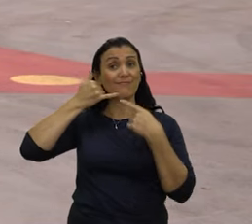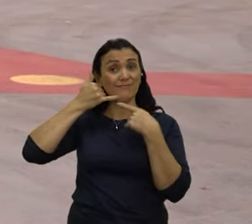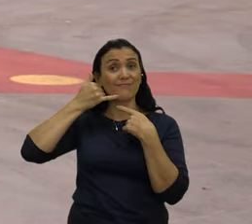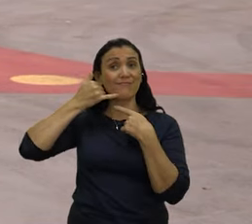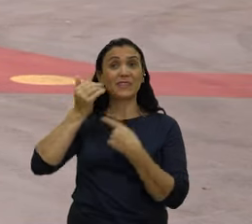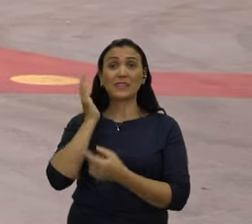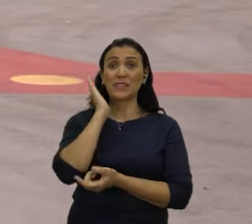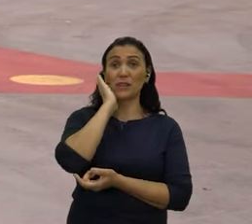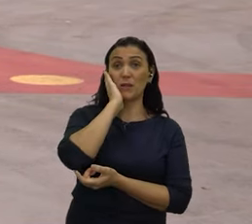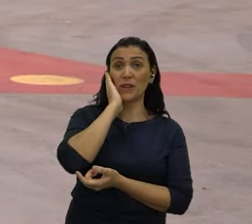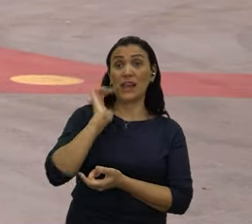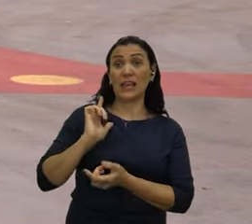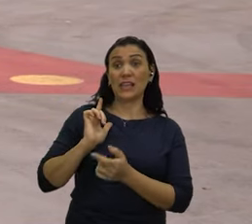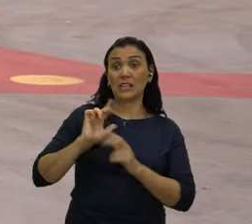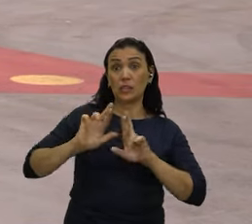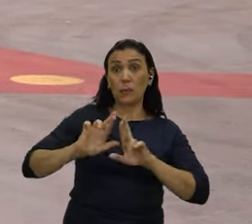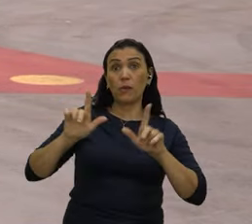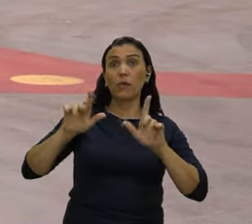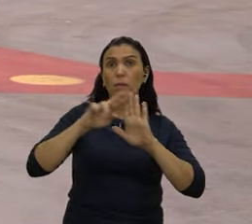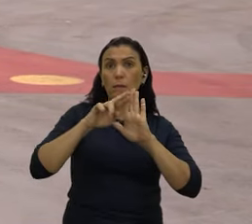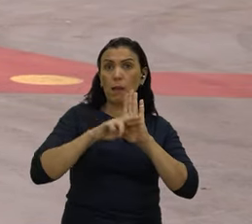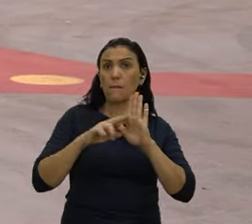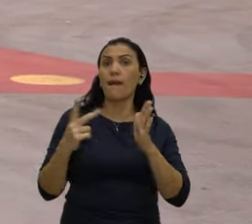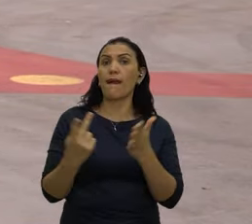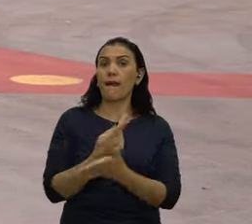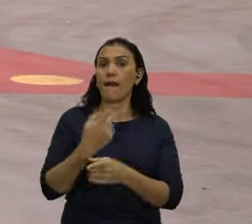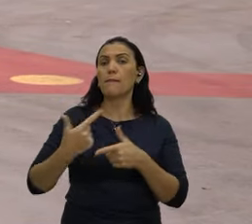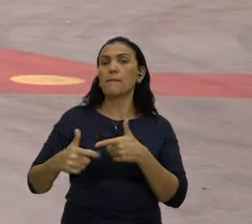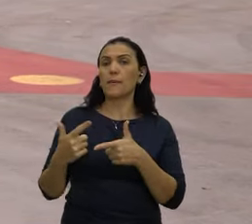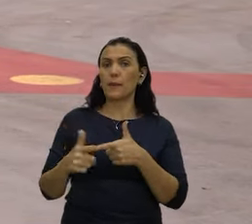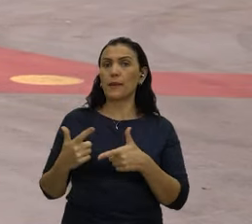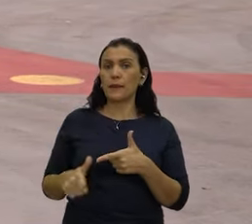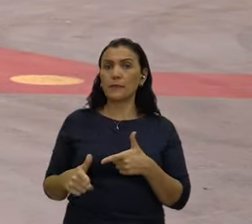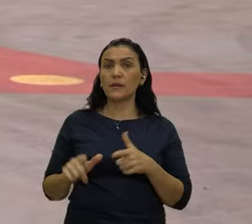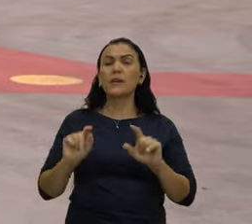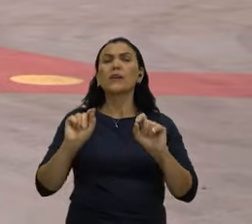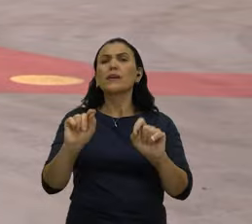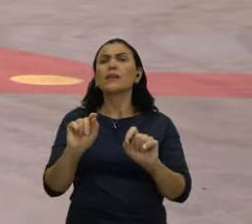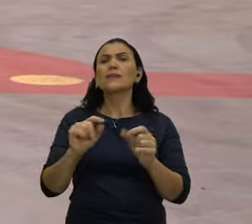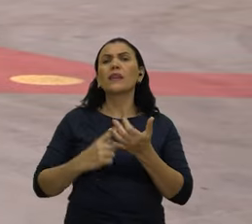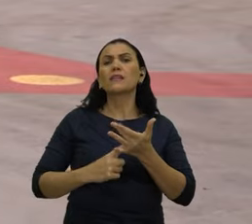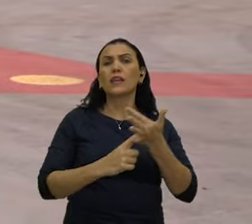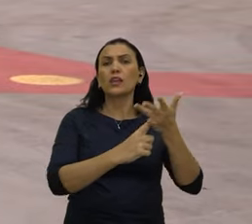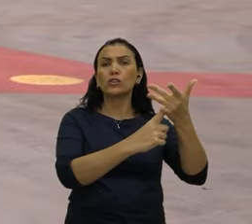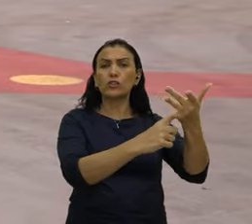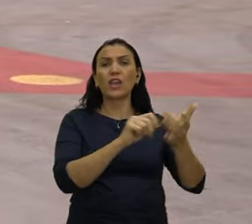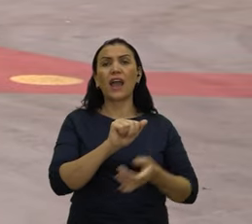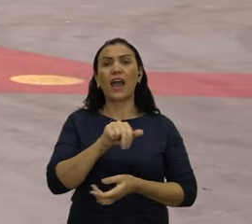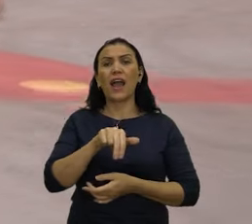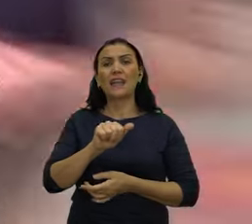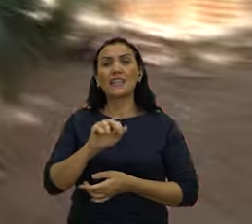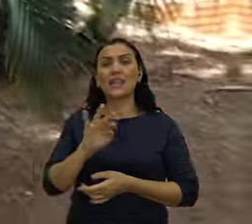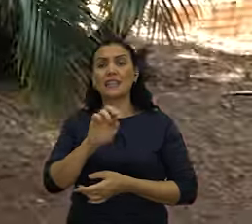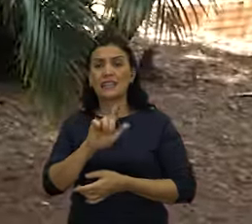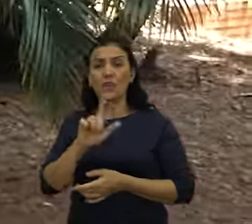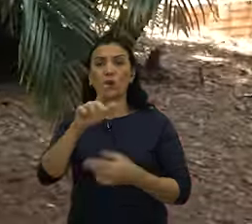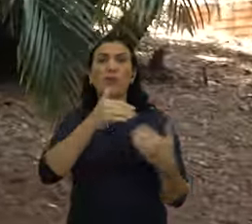um celular fora dos padrões pode ser uma montanha russa de problemas. E quem está no comando desse mundo tecnológico é a